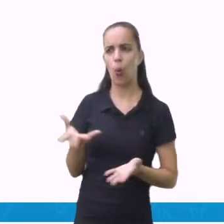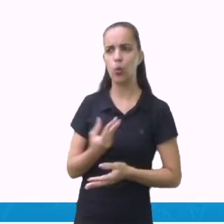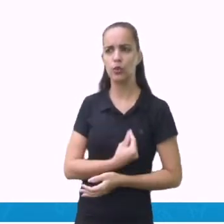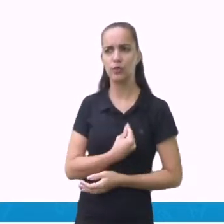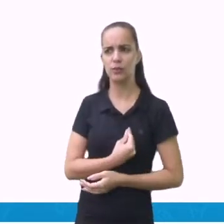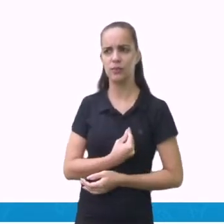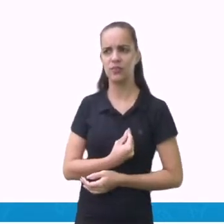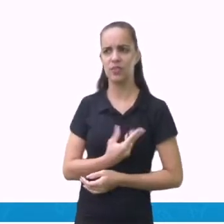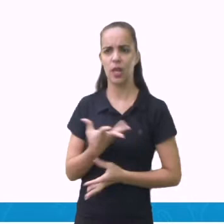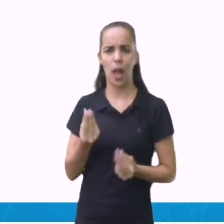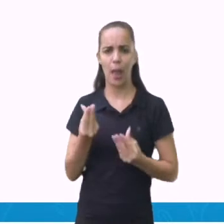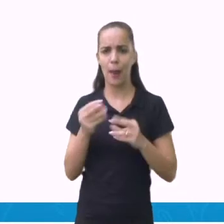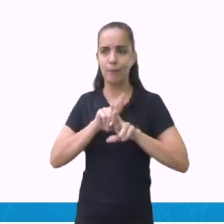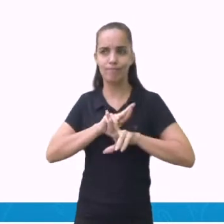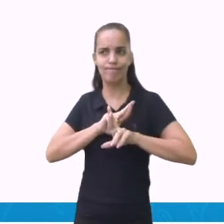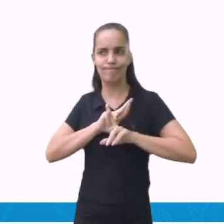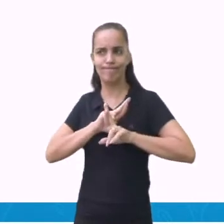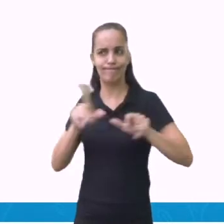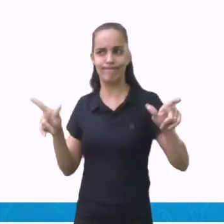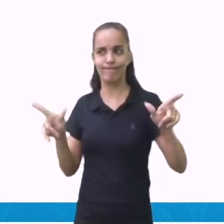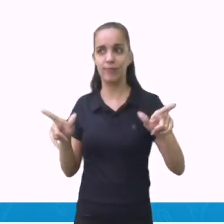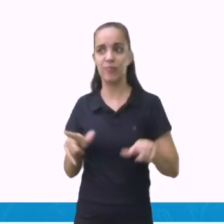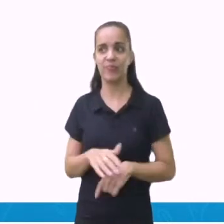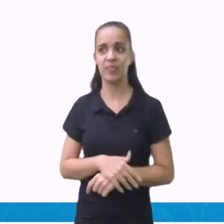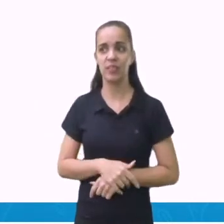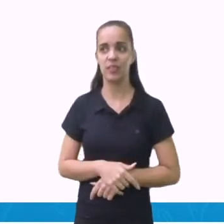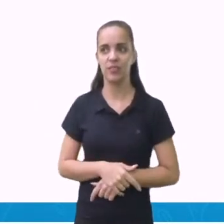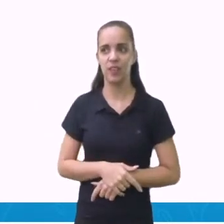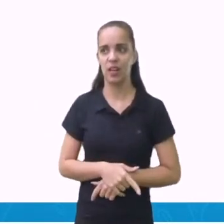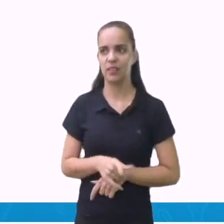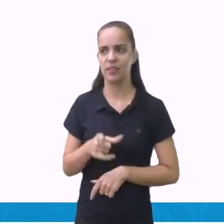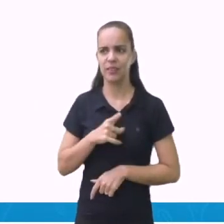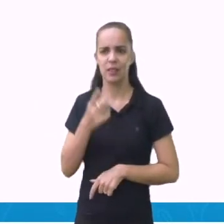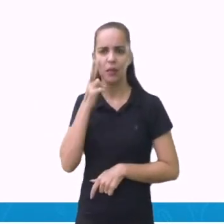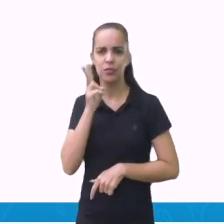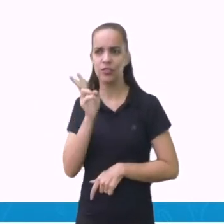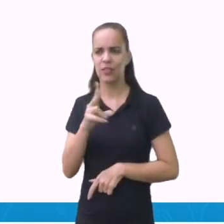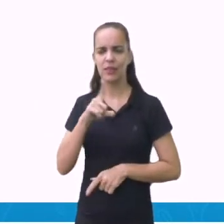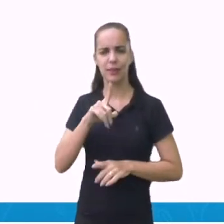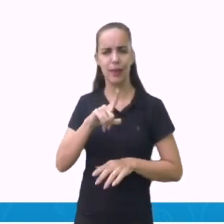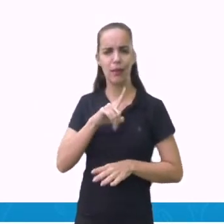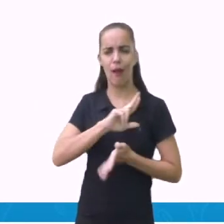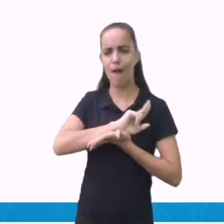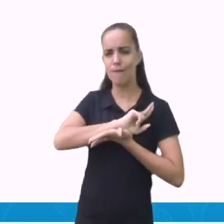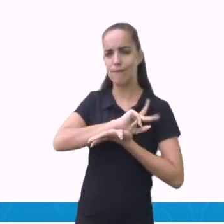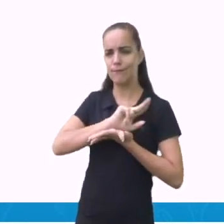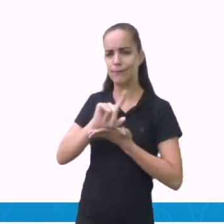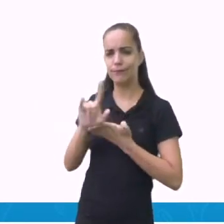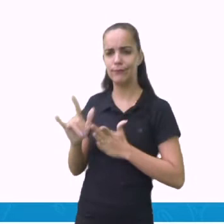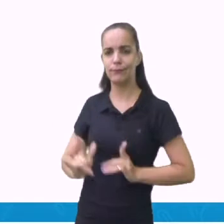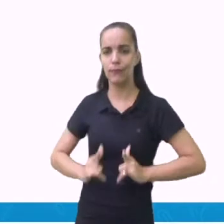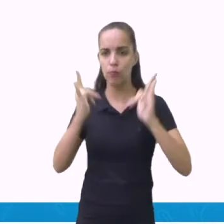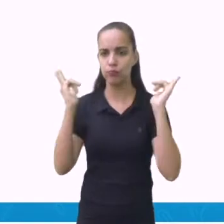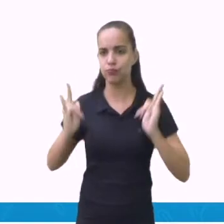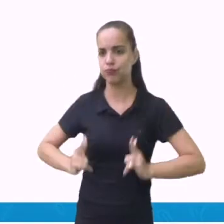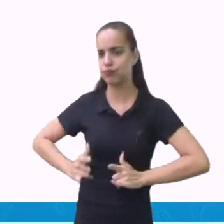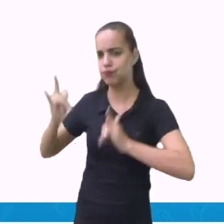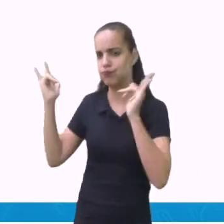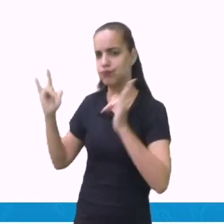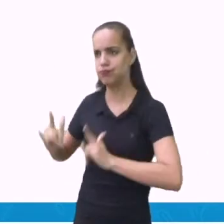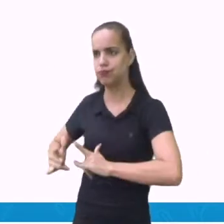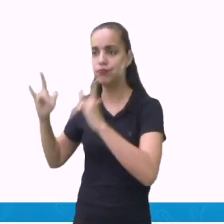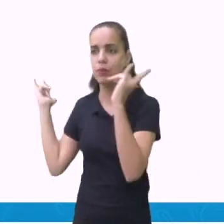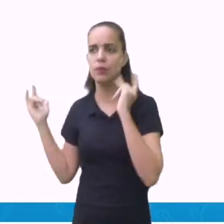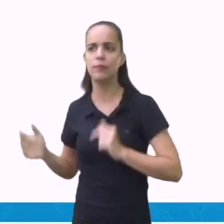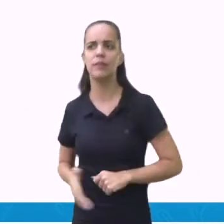é muito diferente, muito audaciosa e ela ganhou vários prêmios porque ela tem toda uma